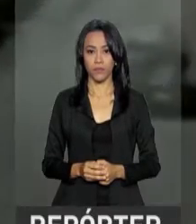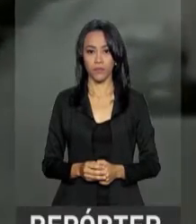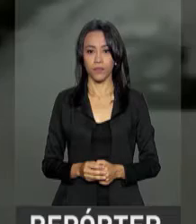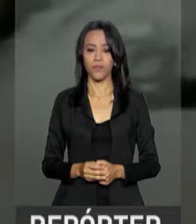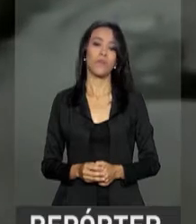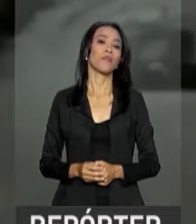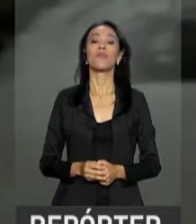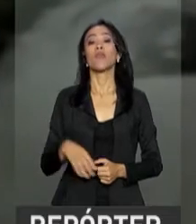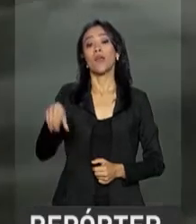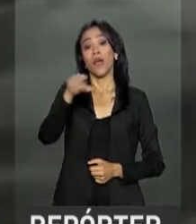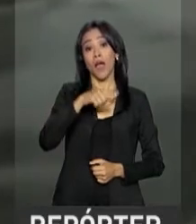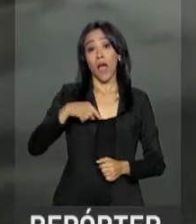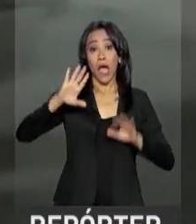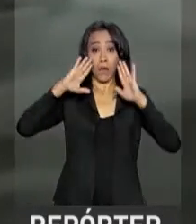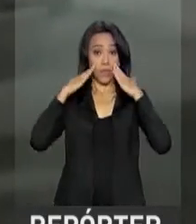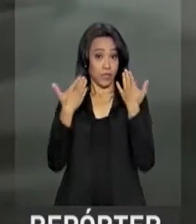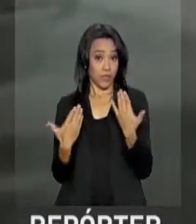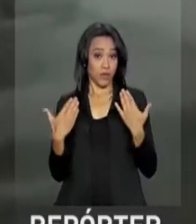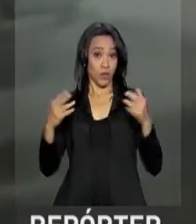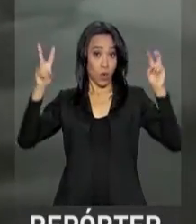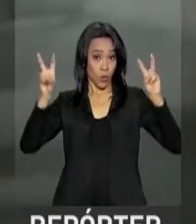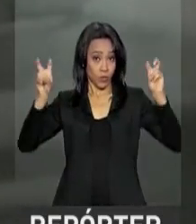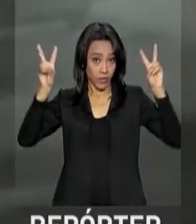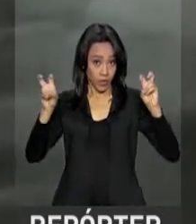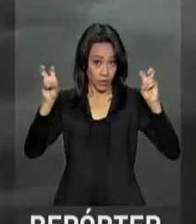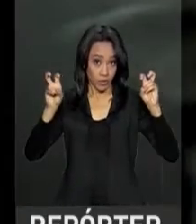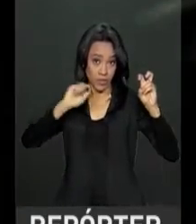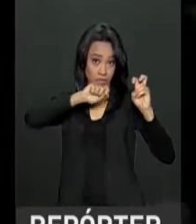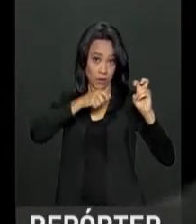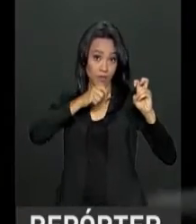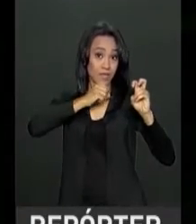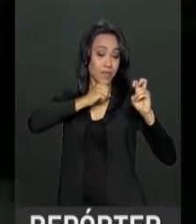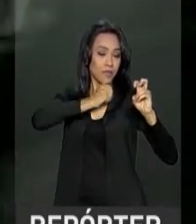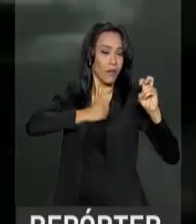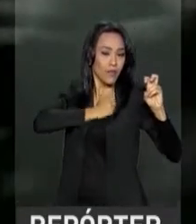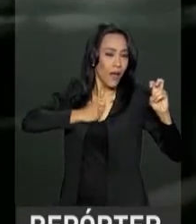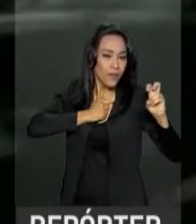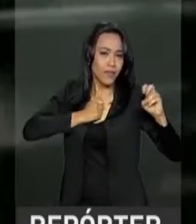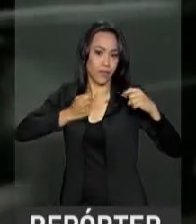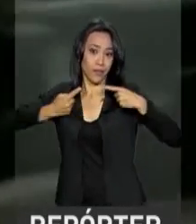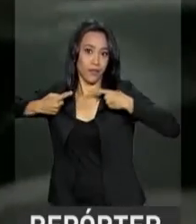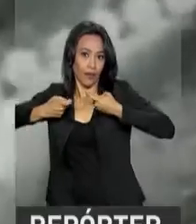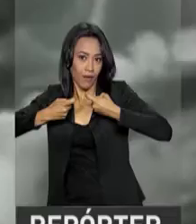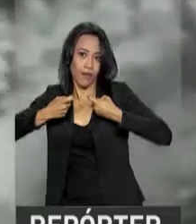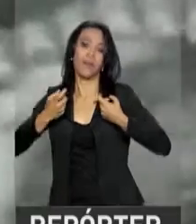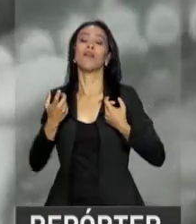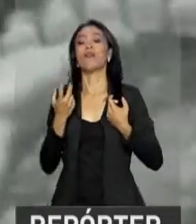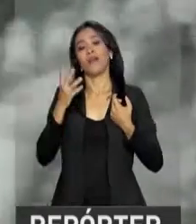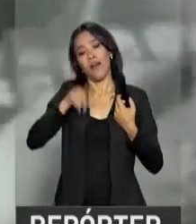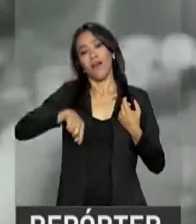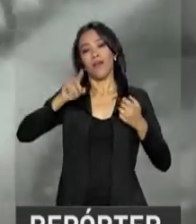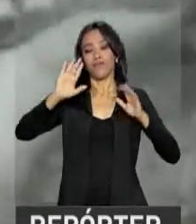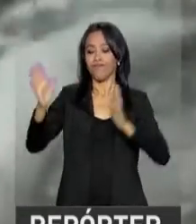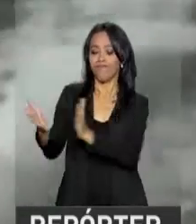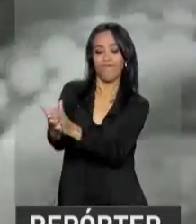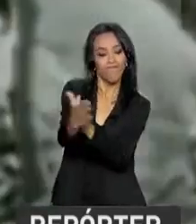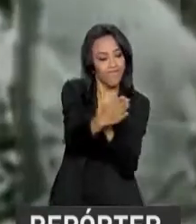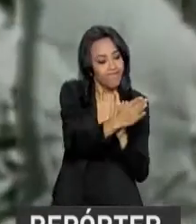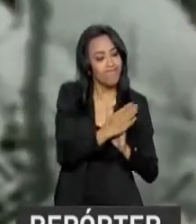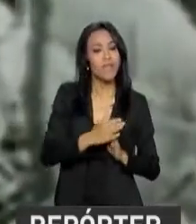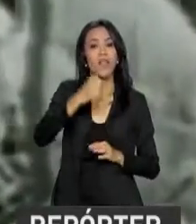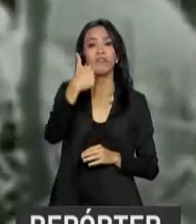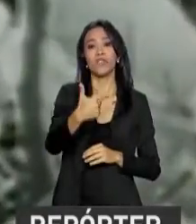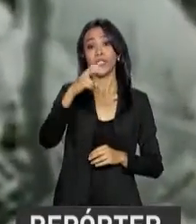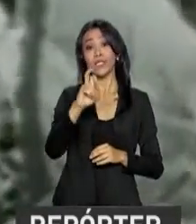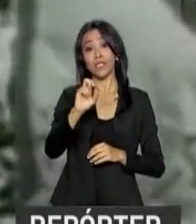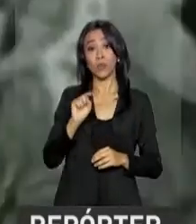fuzil. A exposição Entre a Saudade e a Guerra, sobre a Força Expedicionária Brasileira, a FEB, homenageia os cerca de 25